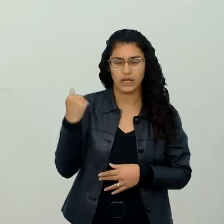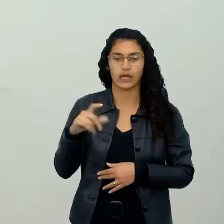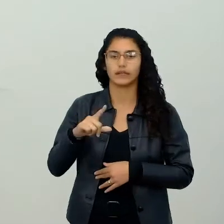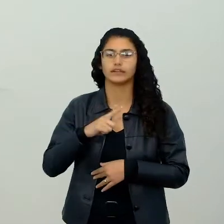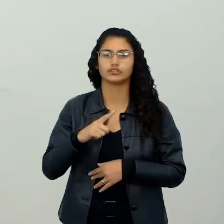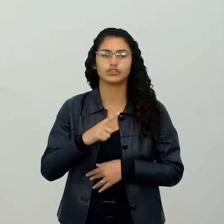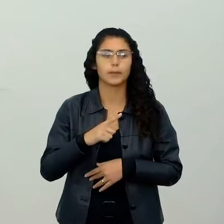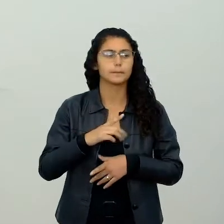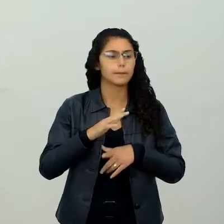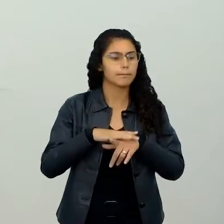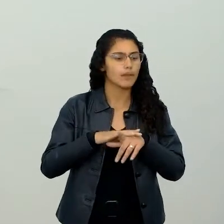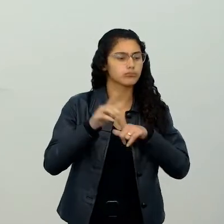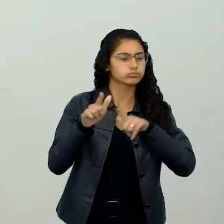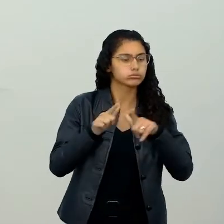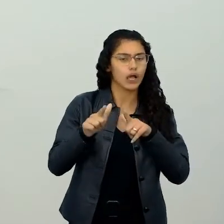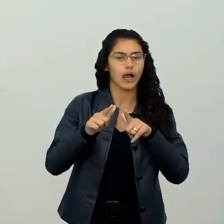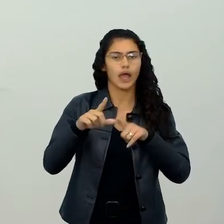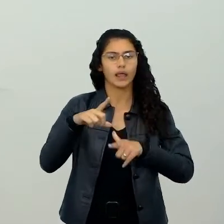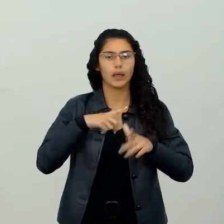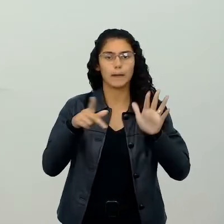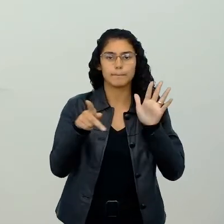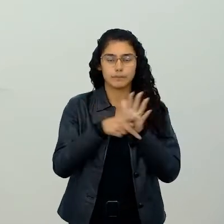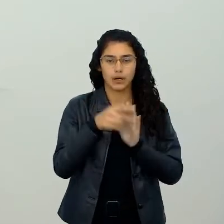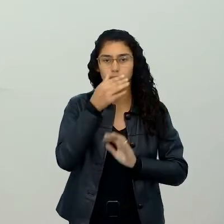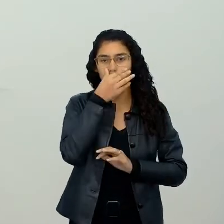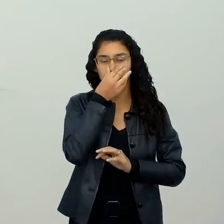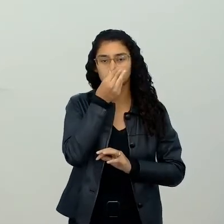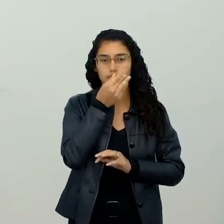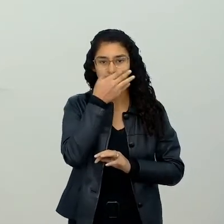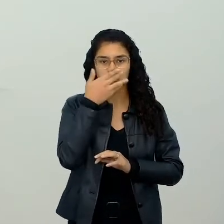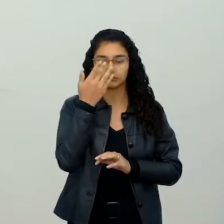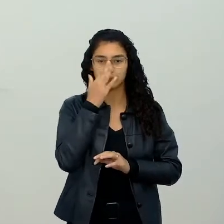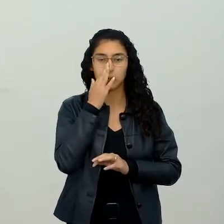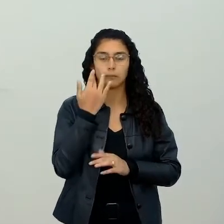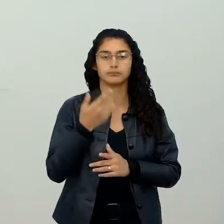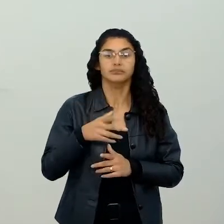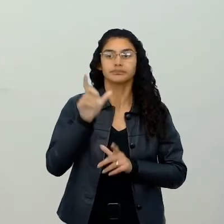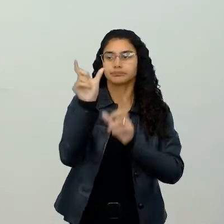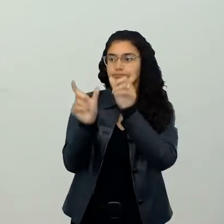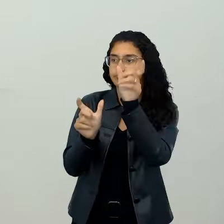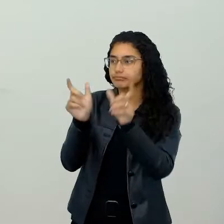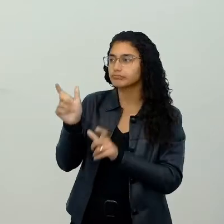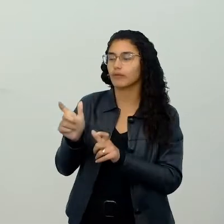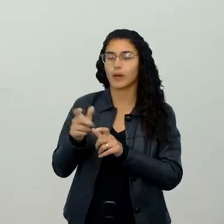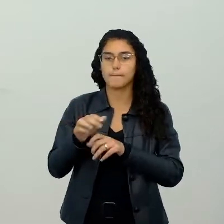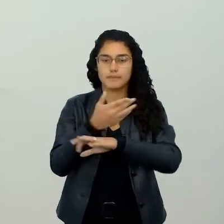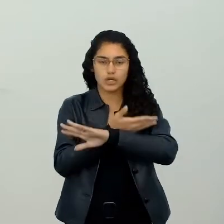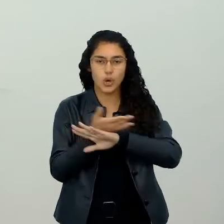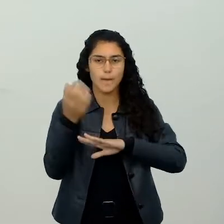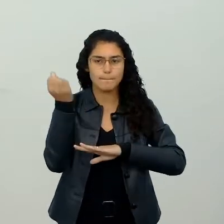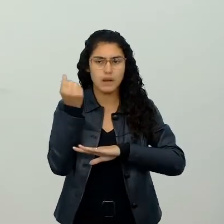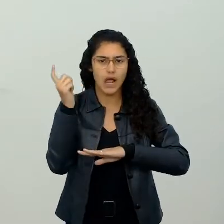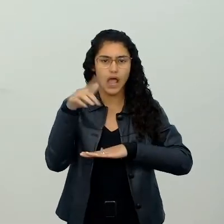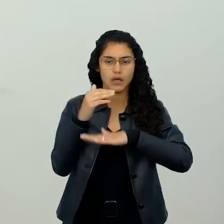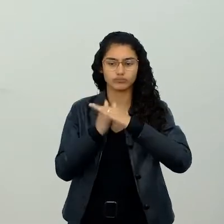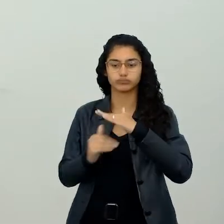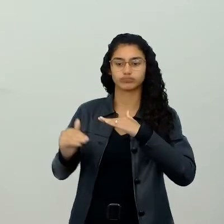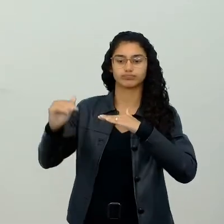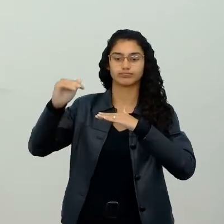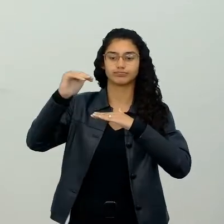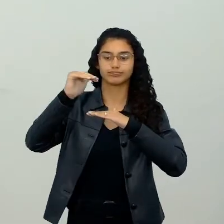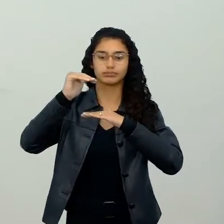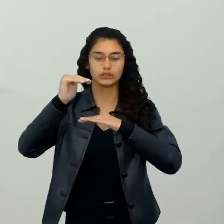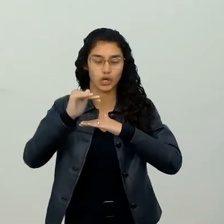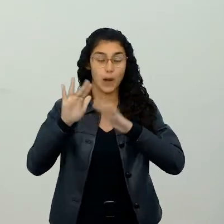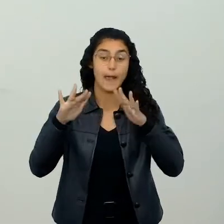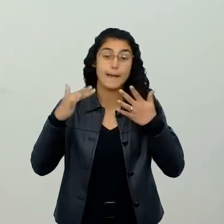estão a serviço de uma ideologia dominante, para essas pessoas a raça branca ela é uma raça superior. Mas isso